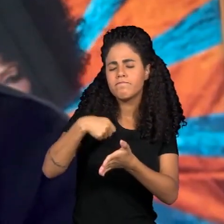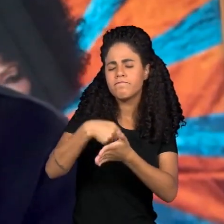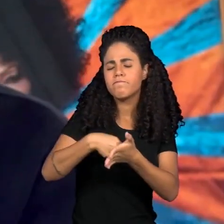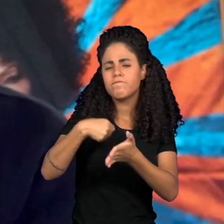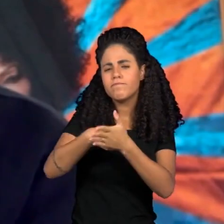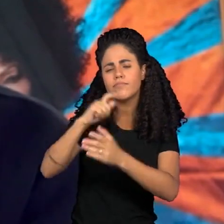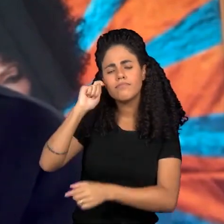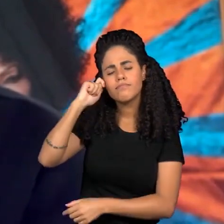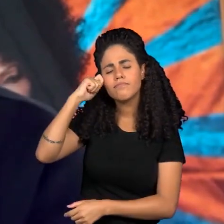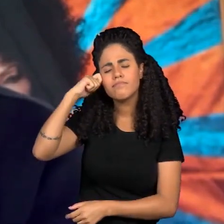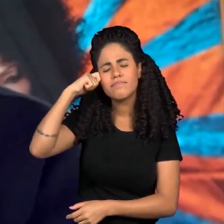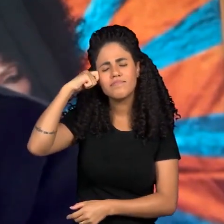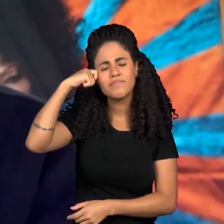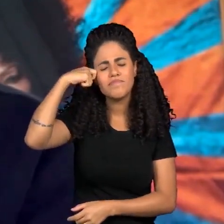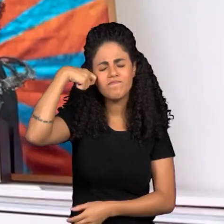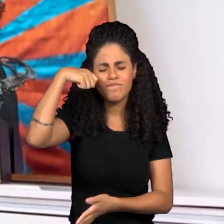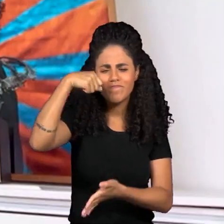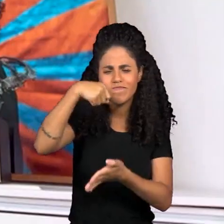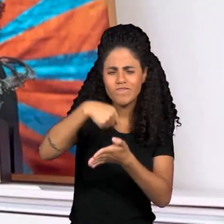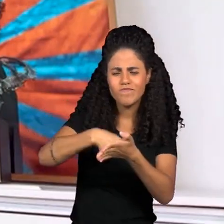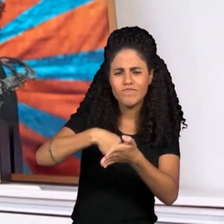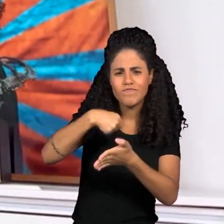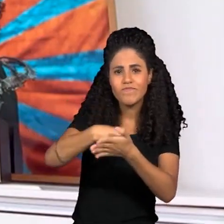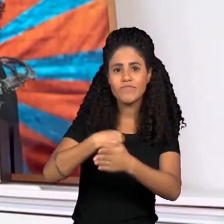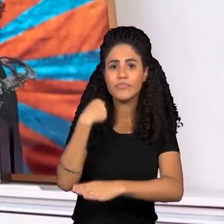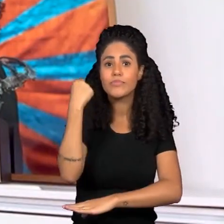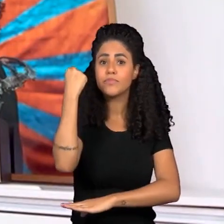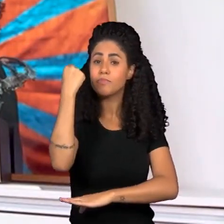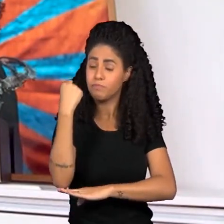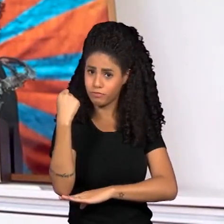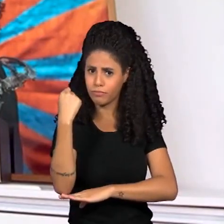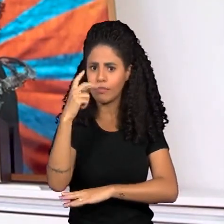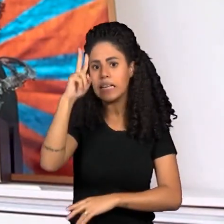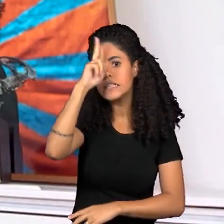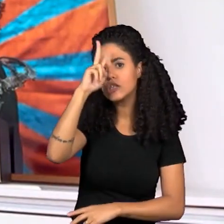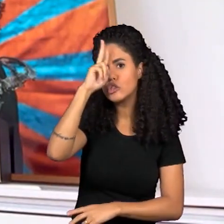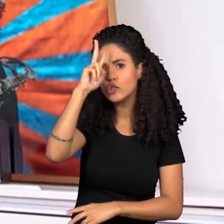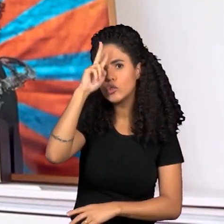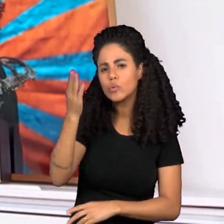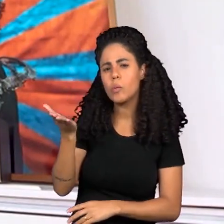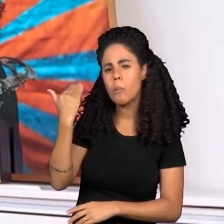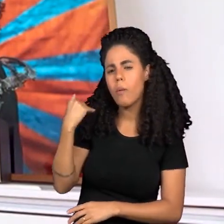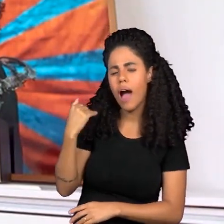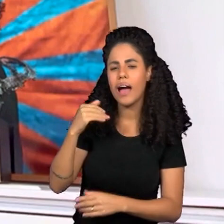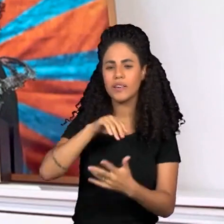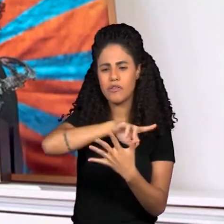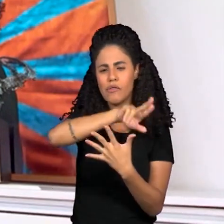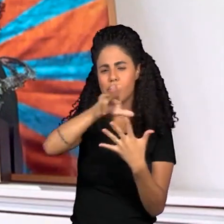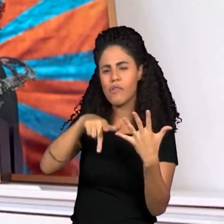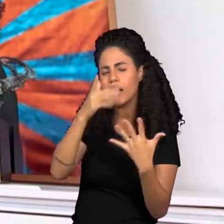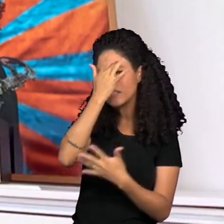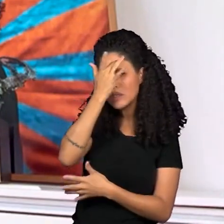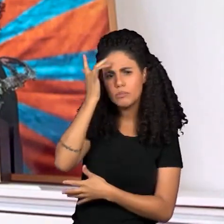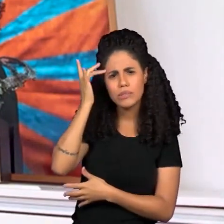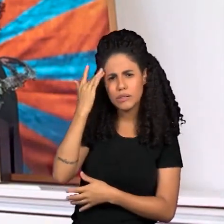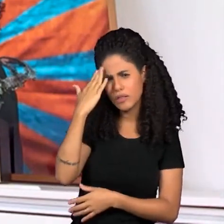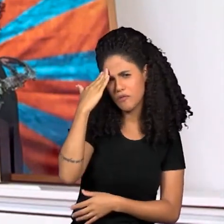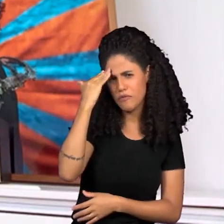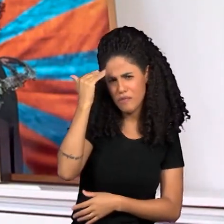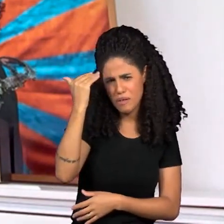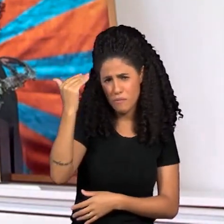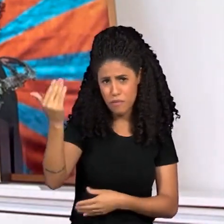demais, luta negra demais. Se a gente pegar na nossa história, Castro Alves, Machado de Assis, Maestro